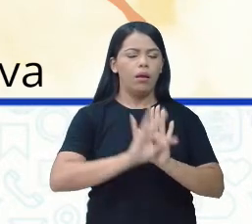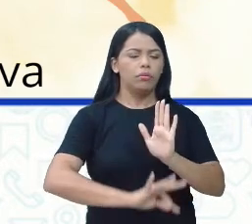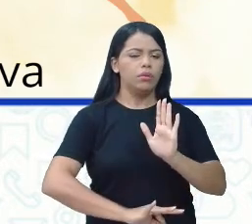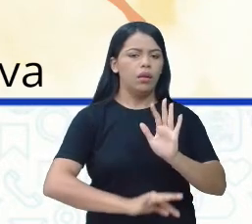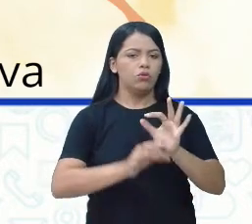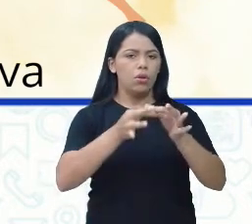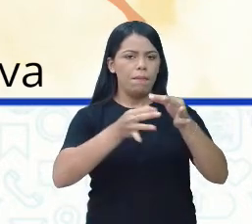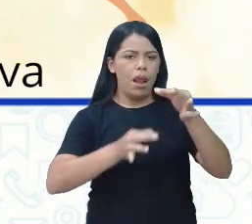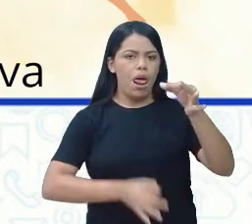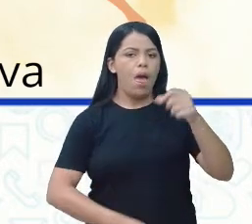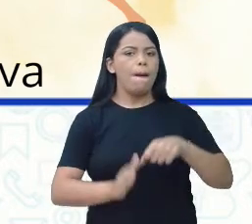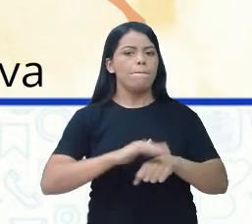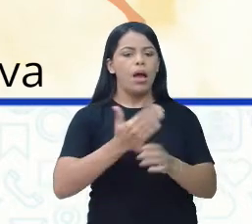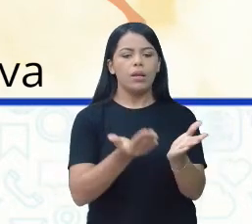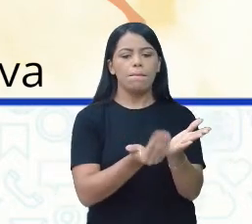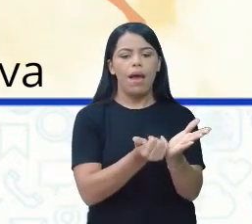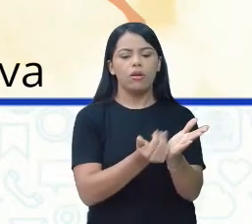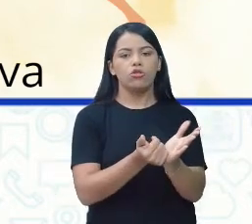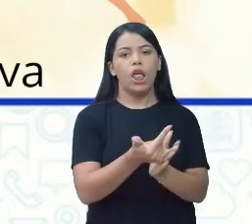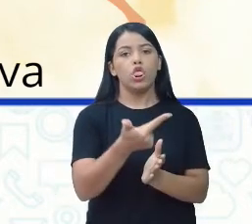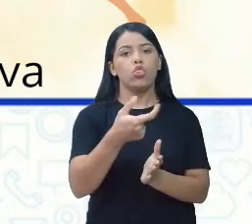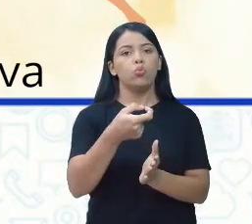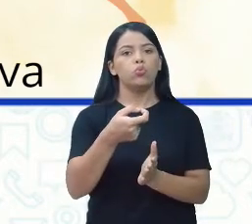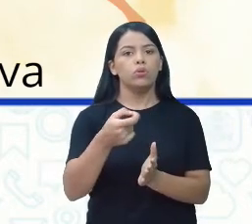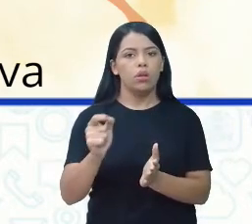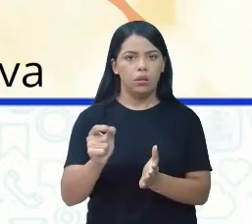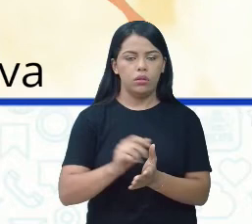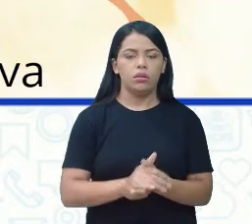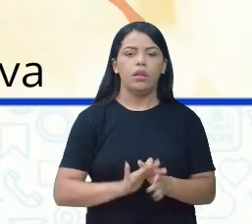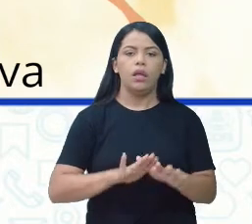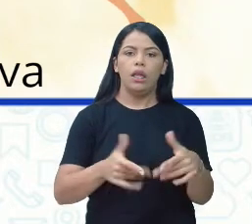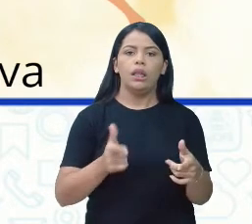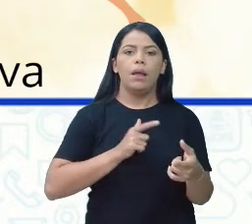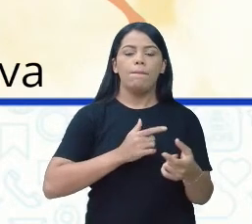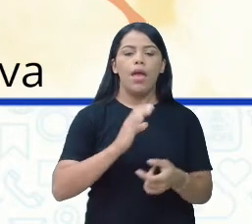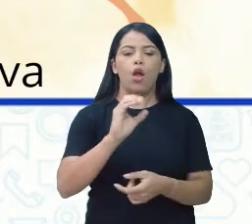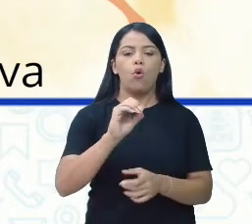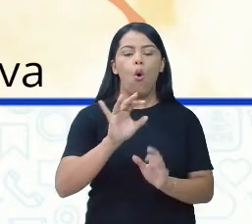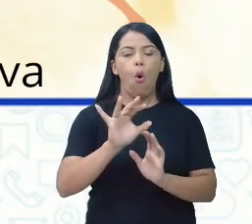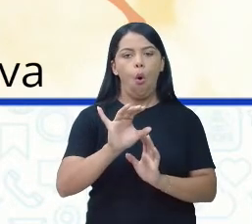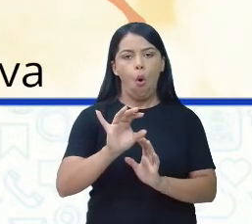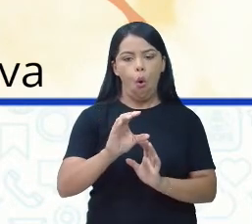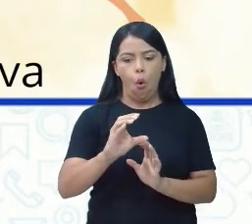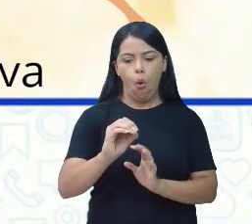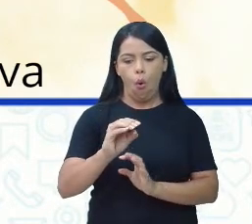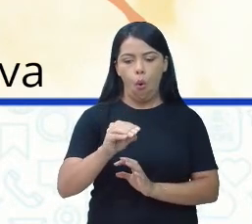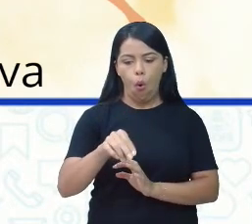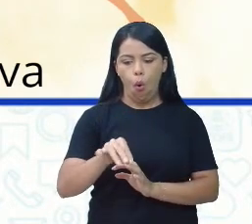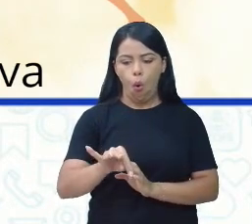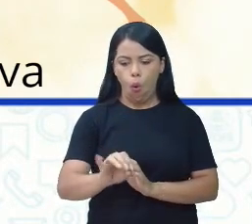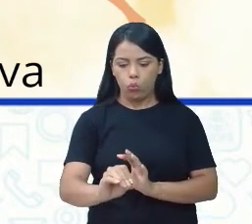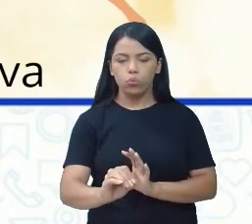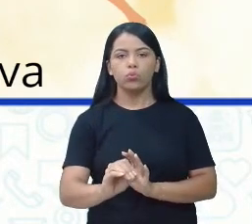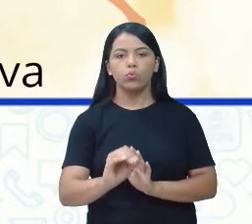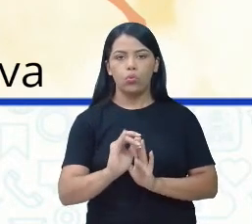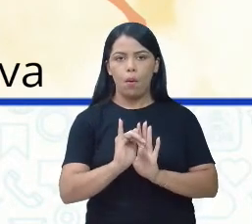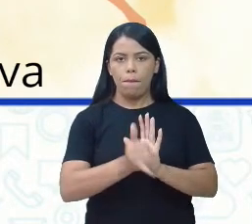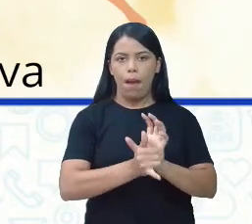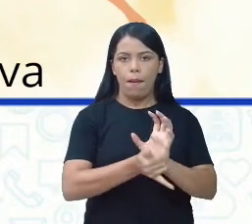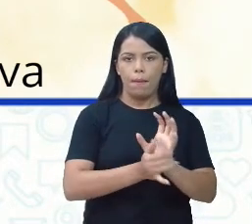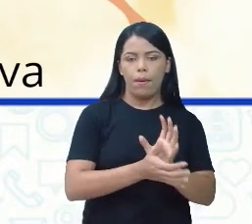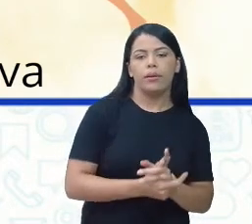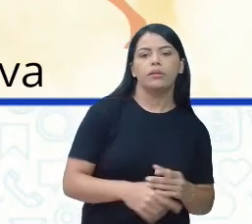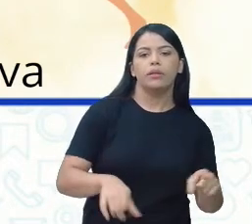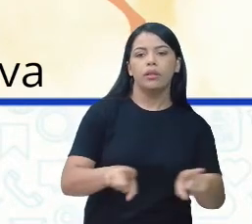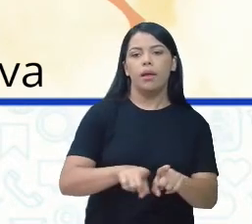de 200 páginas. Eu tenho o conto, que é um texto curto, também escrito em prosa. A gente já teve uma aula aqui de prosa e verso, né?